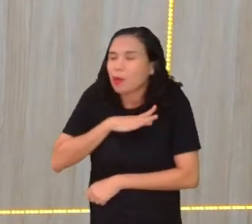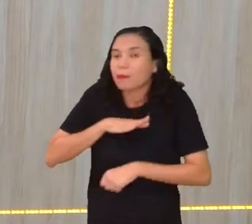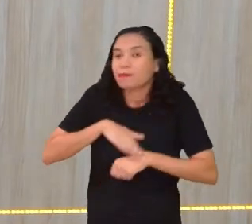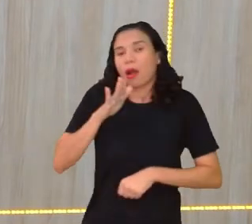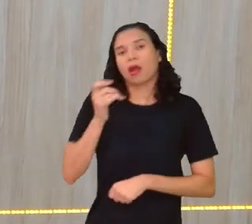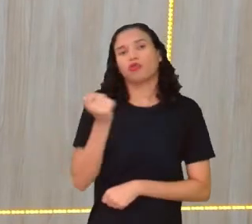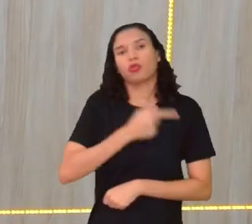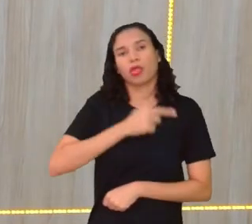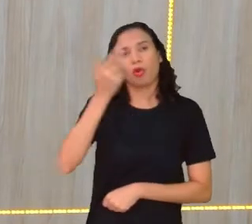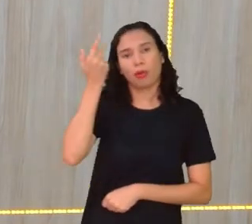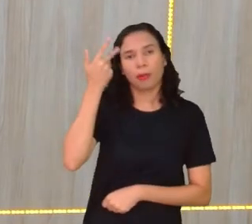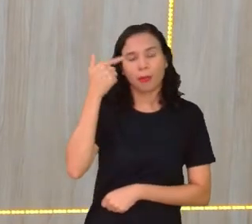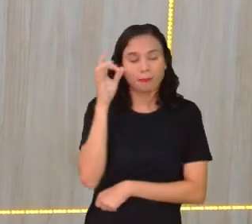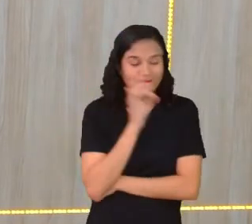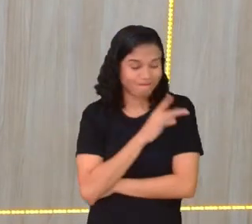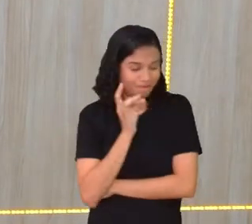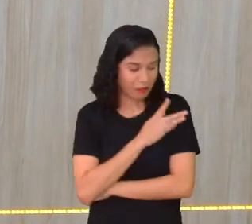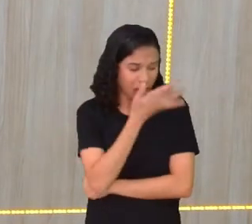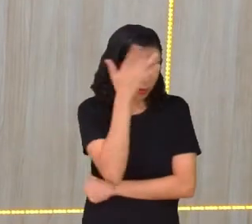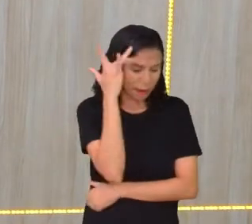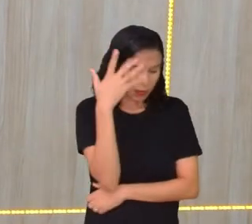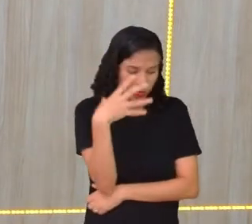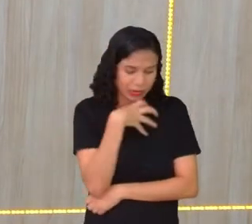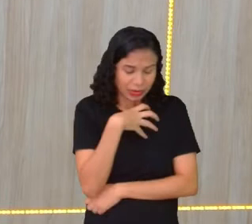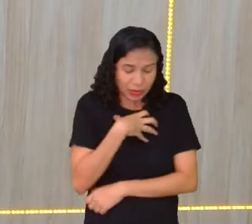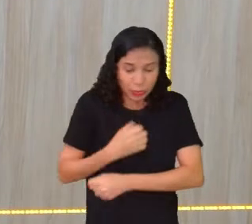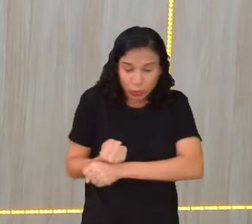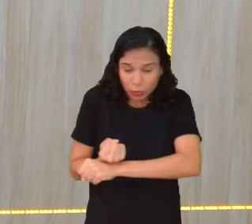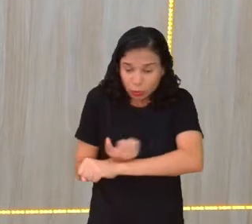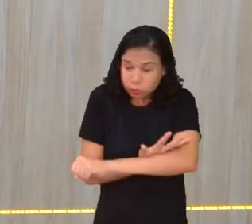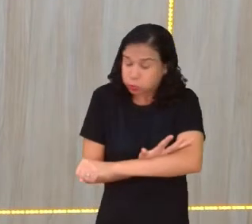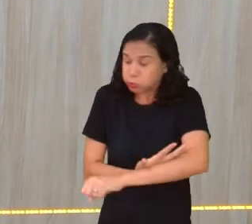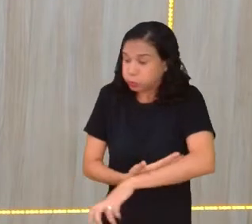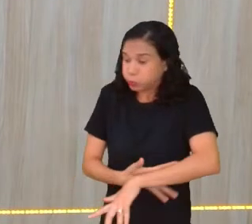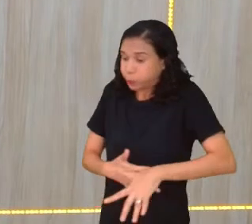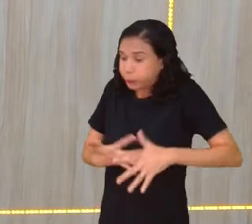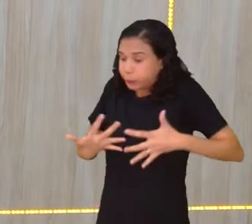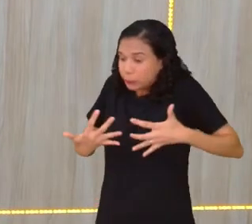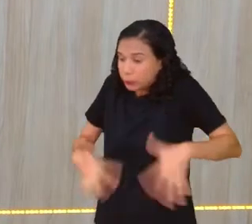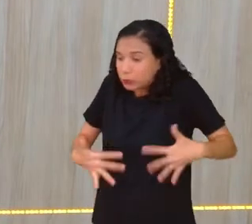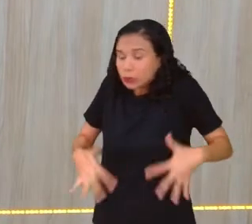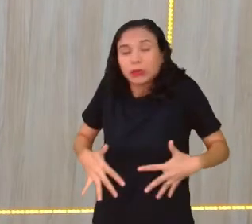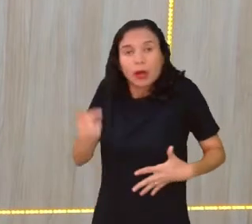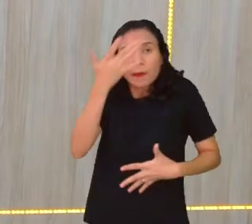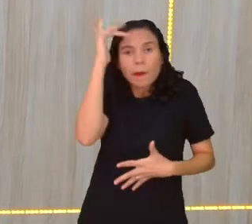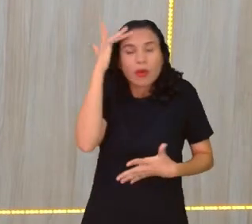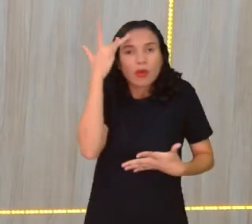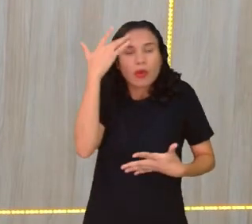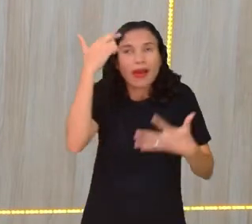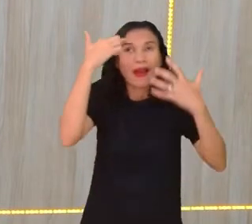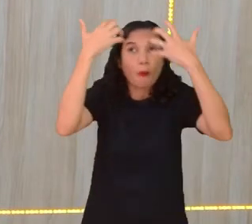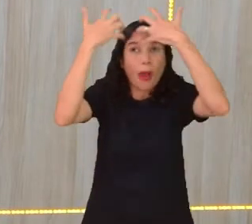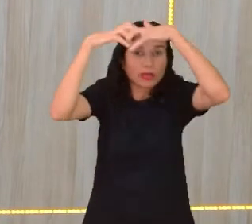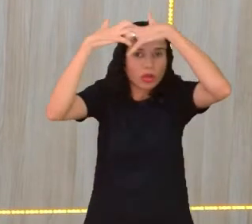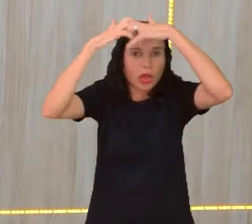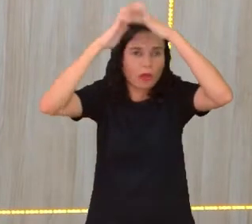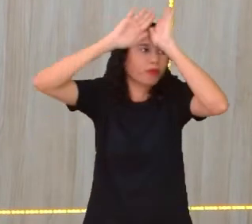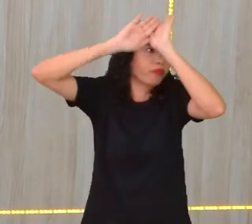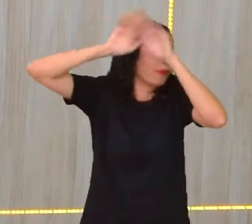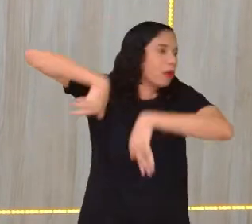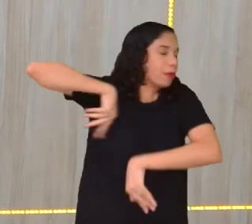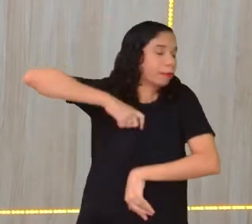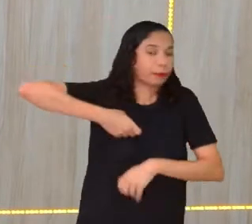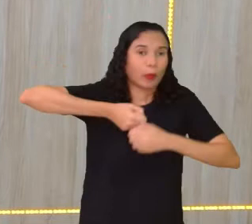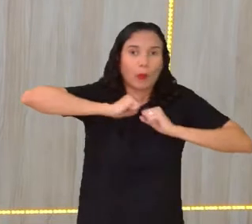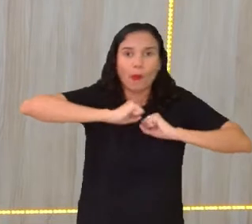normal. É aquele medo que faz você se arrepiar, que faz você sair do seu racional, né?